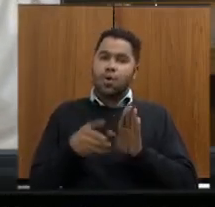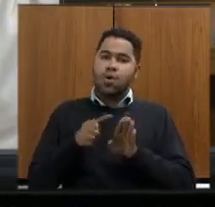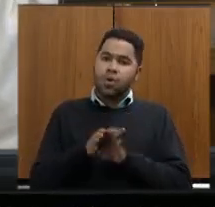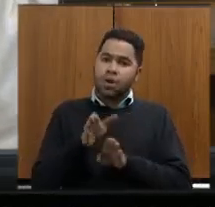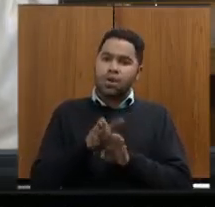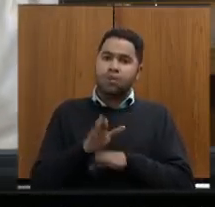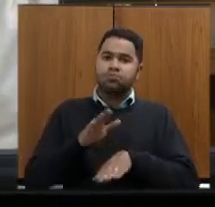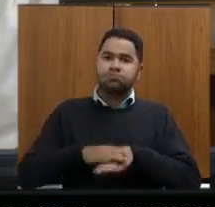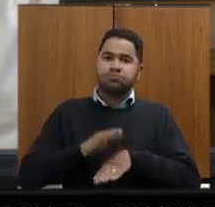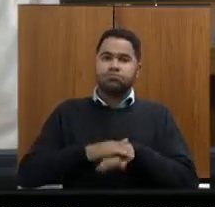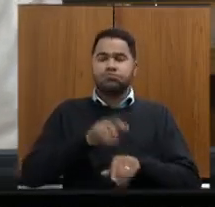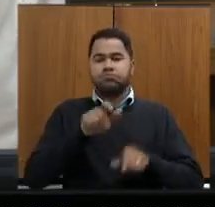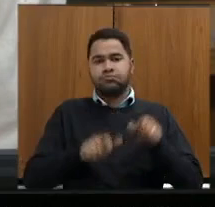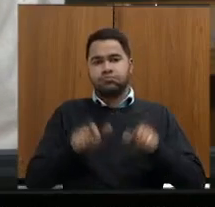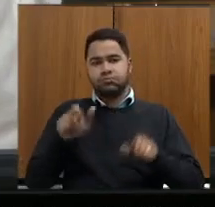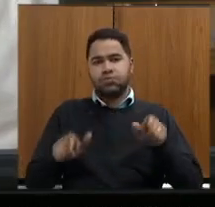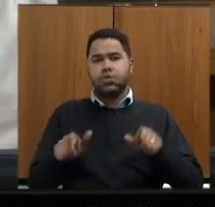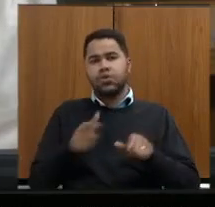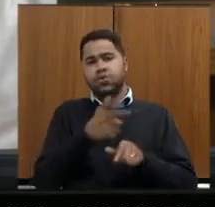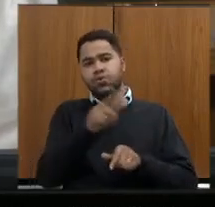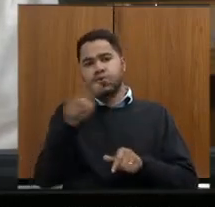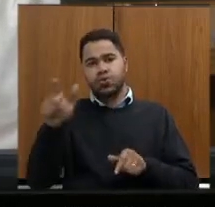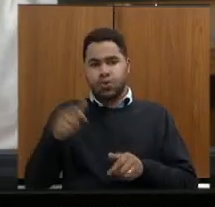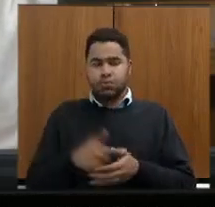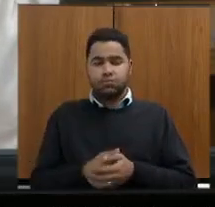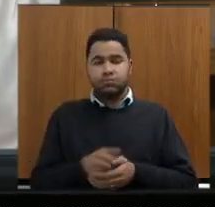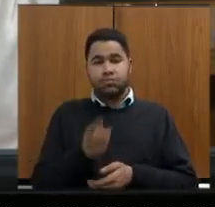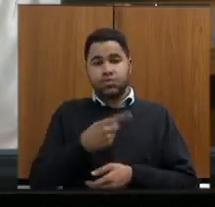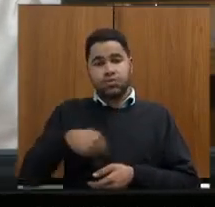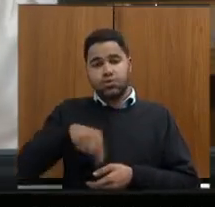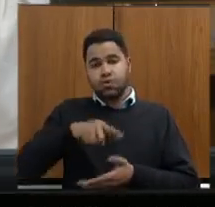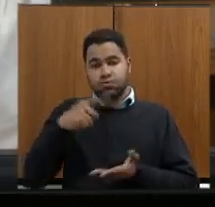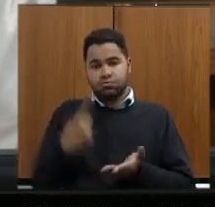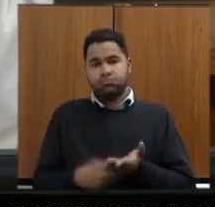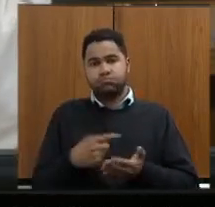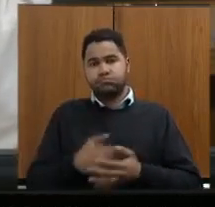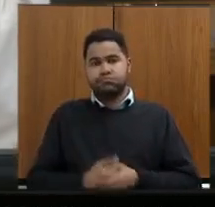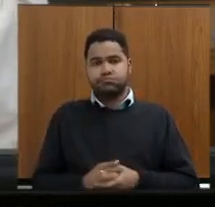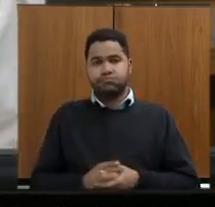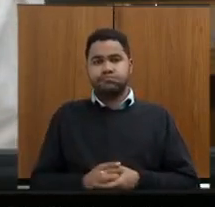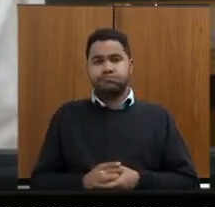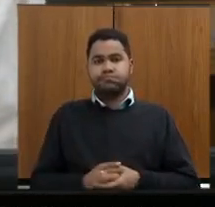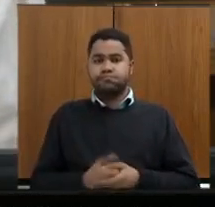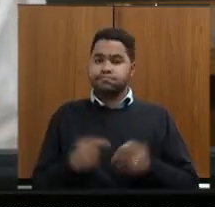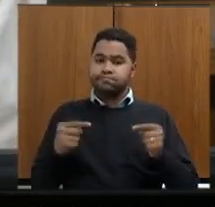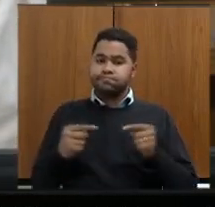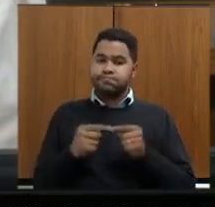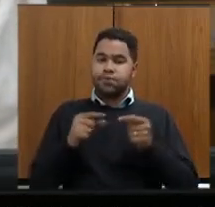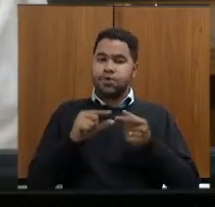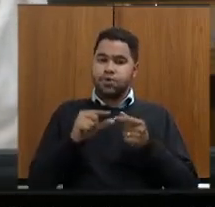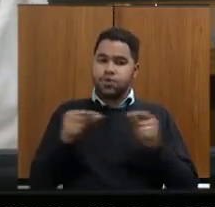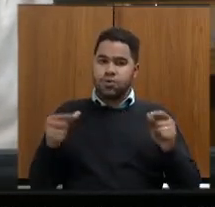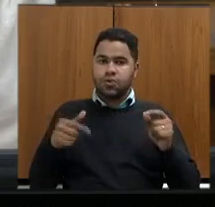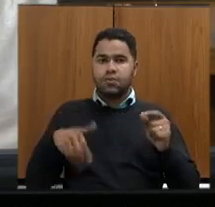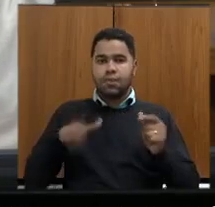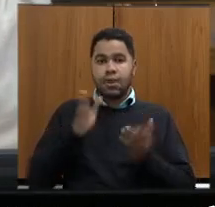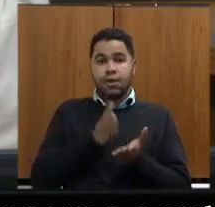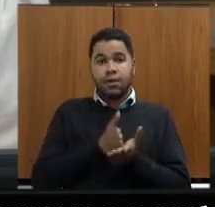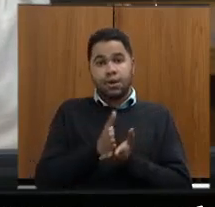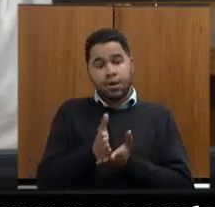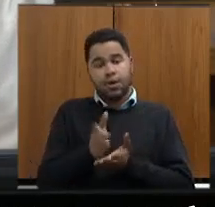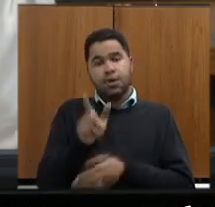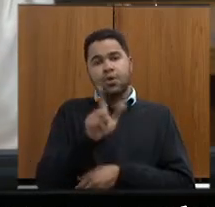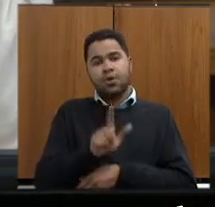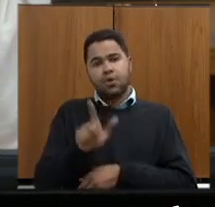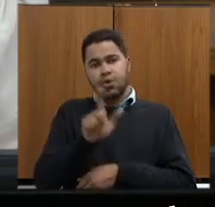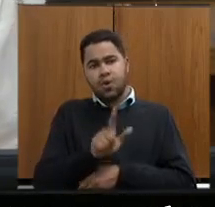próprios compromitentes é dos demais compromitentes porque a gente tem um acordo que esteja tem ali uma estrutura mais flix obviamente